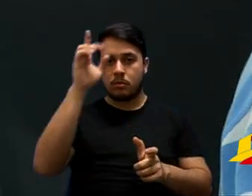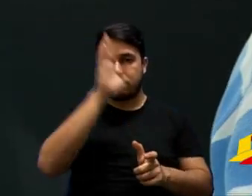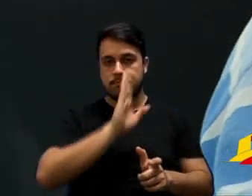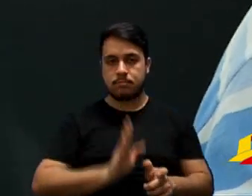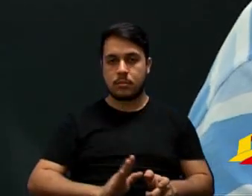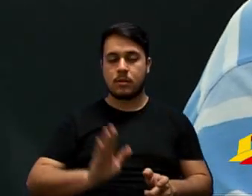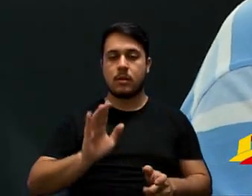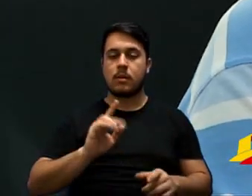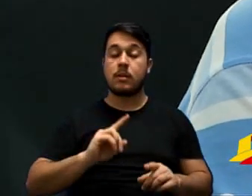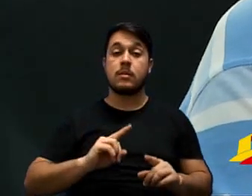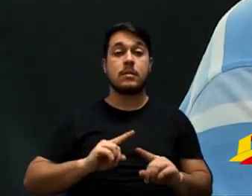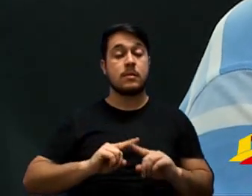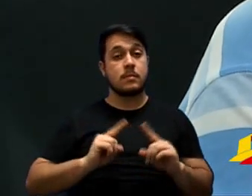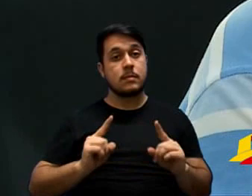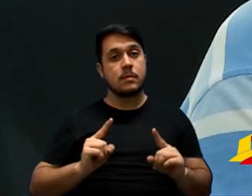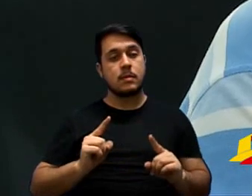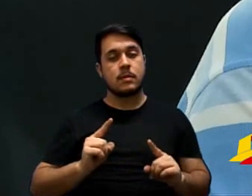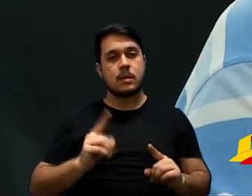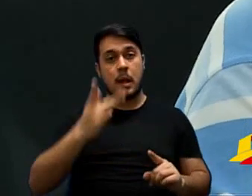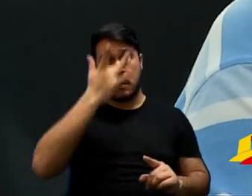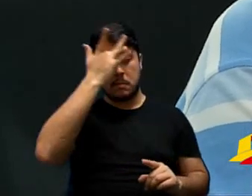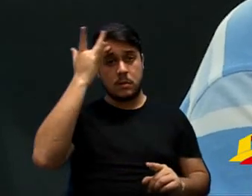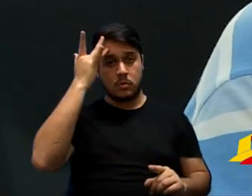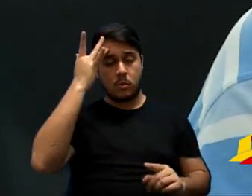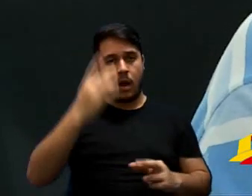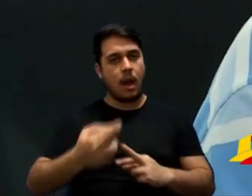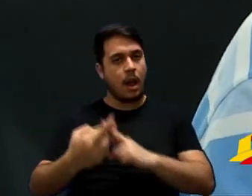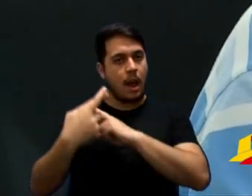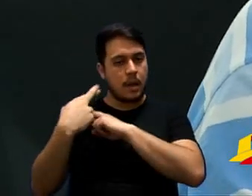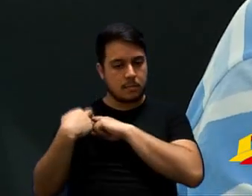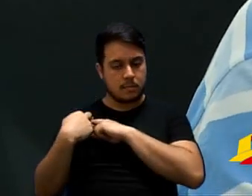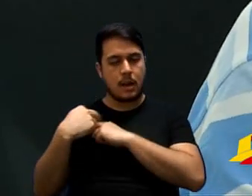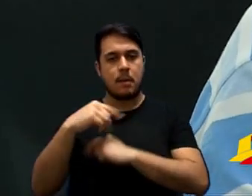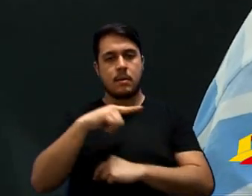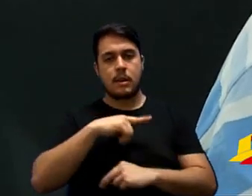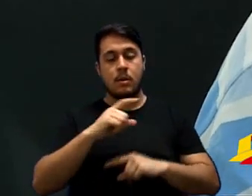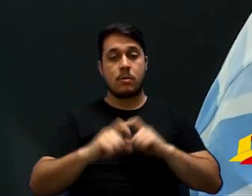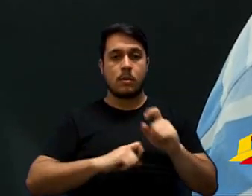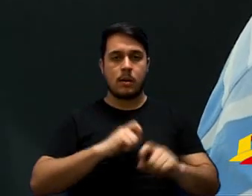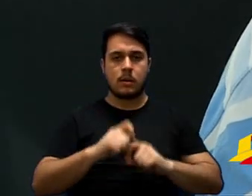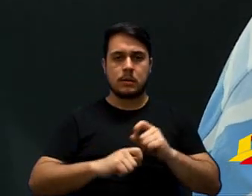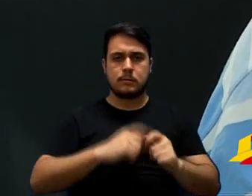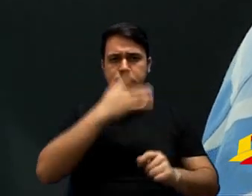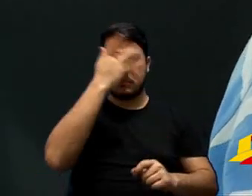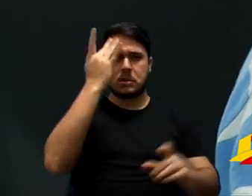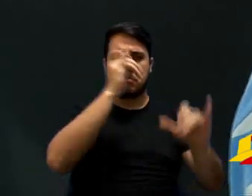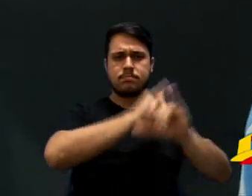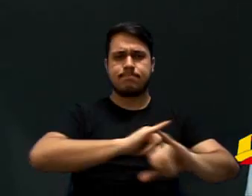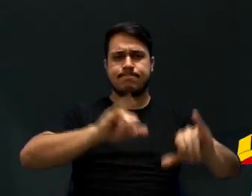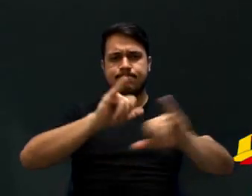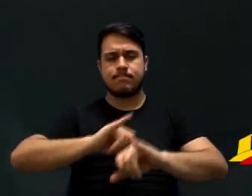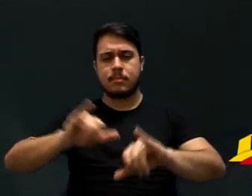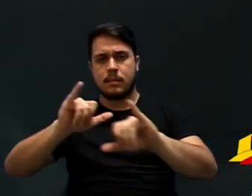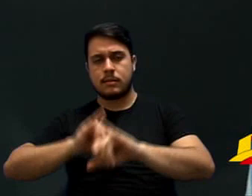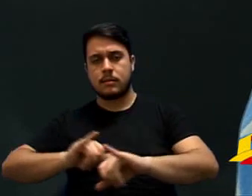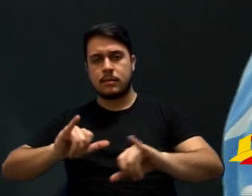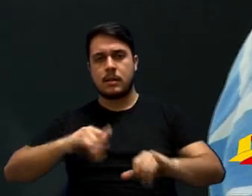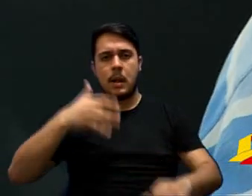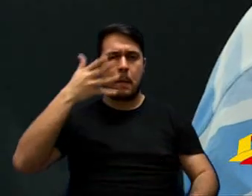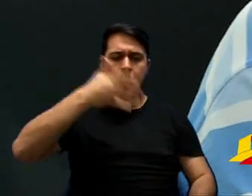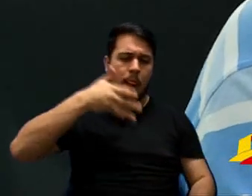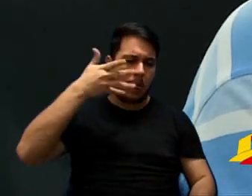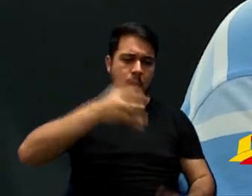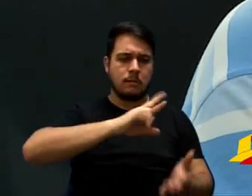riso sem eles assumiram compromissos convocaram a cidade fizeram palestra sobre os riscos de um eventual enchente